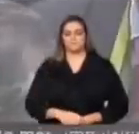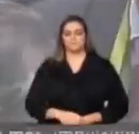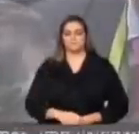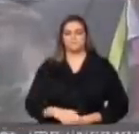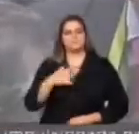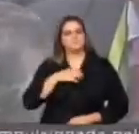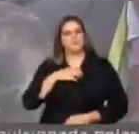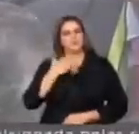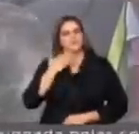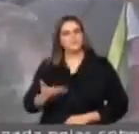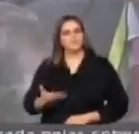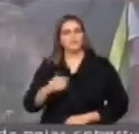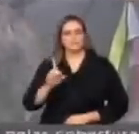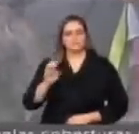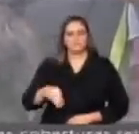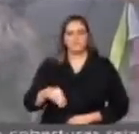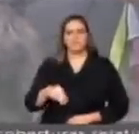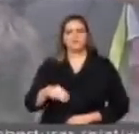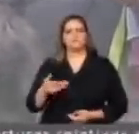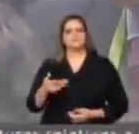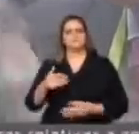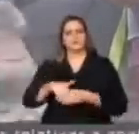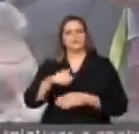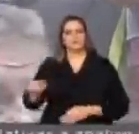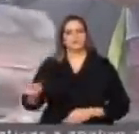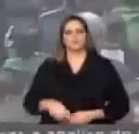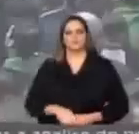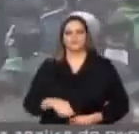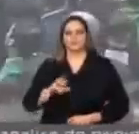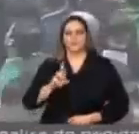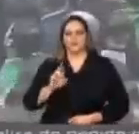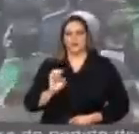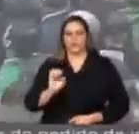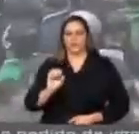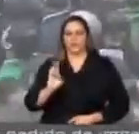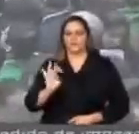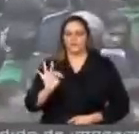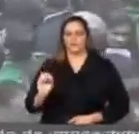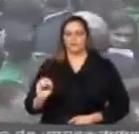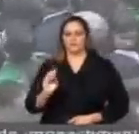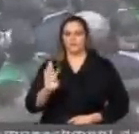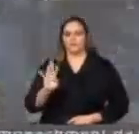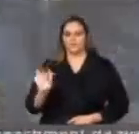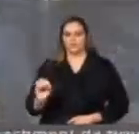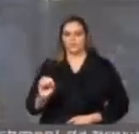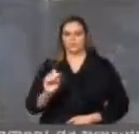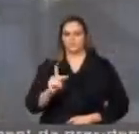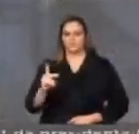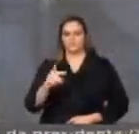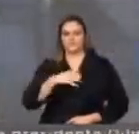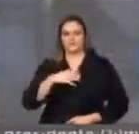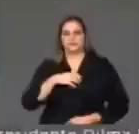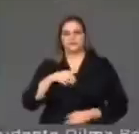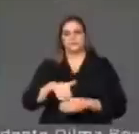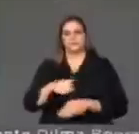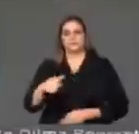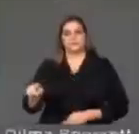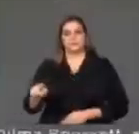pela democracia, não. Deputado Roberto Brito, do PP da Bahia, votou